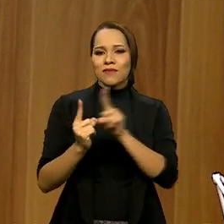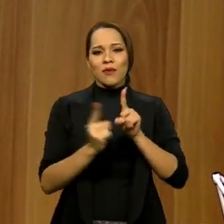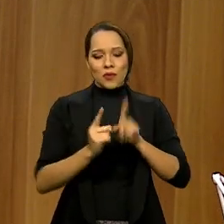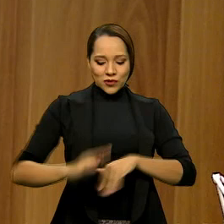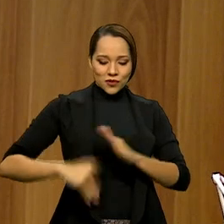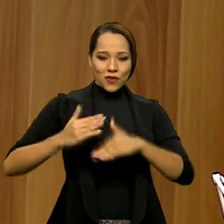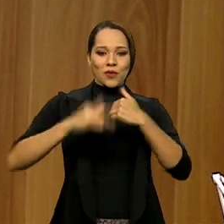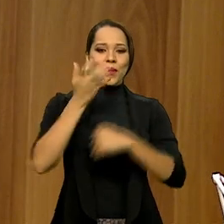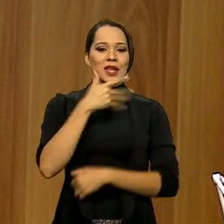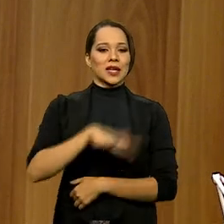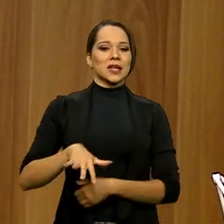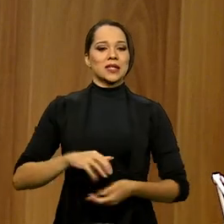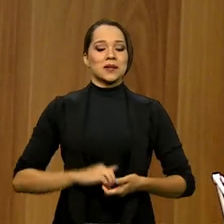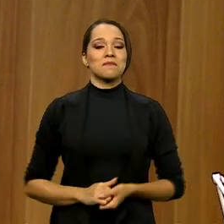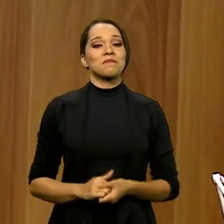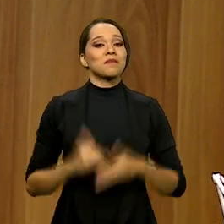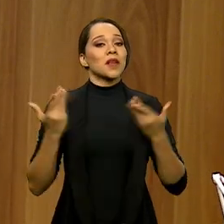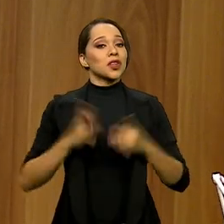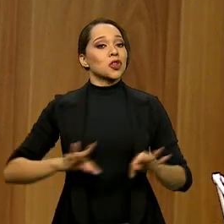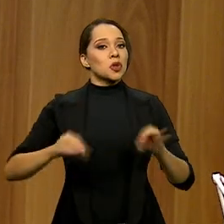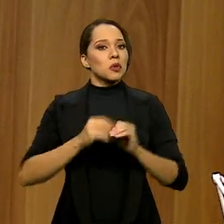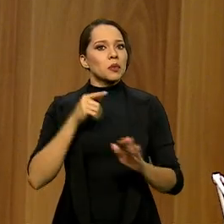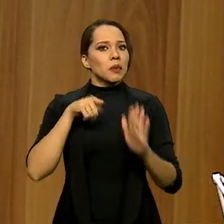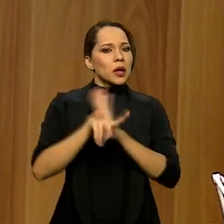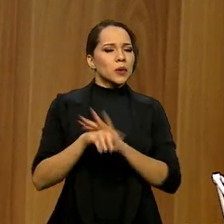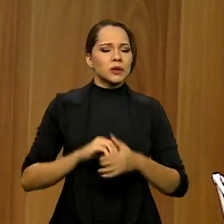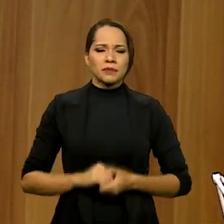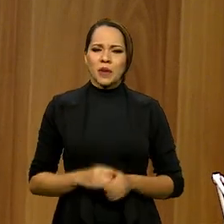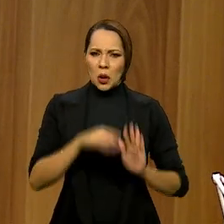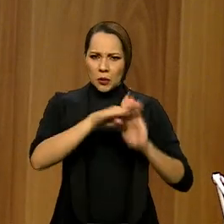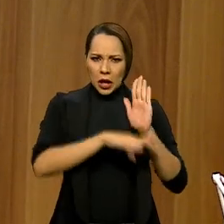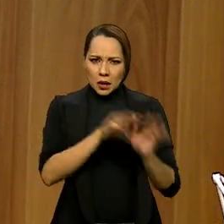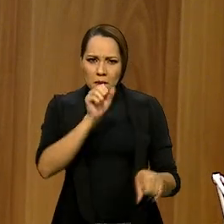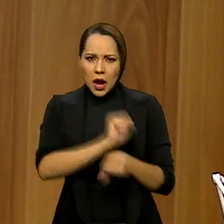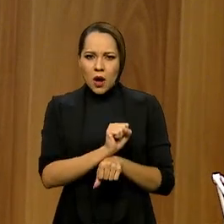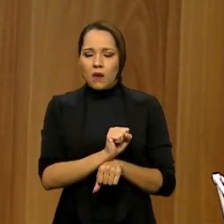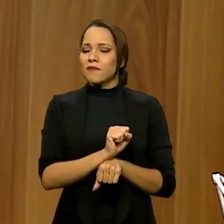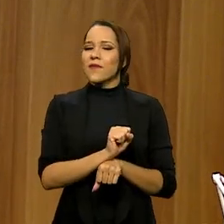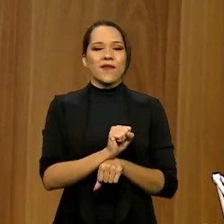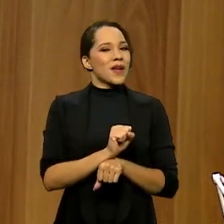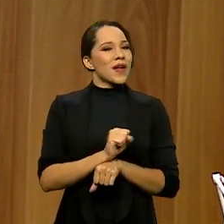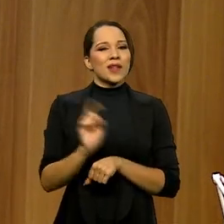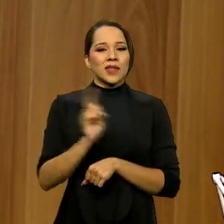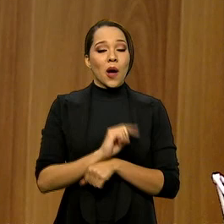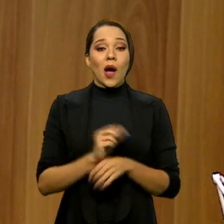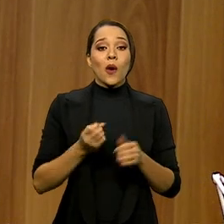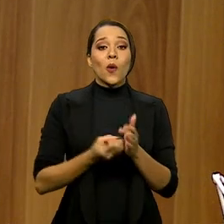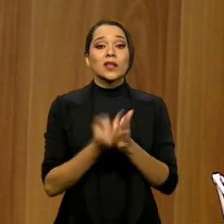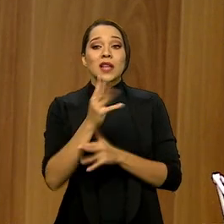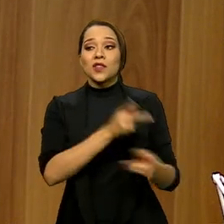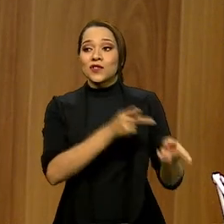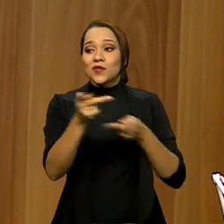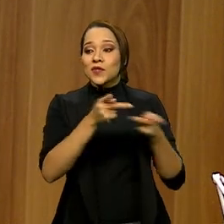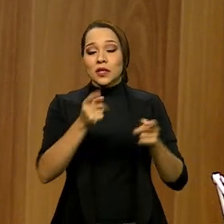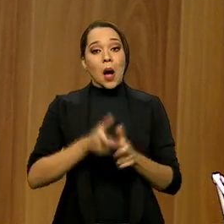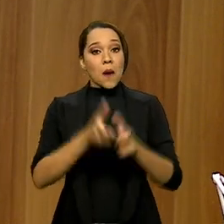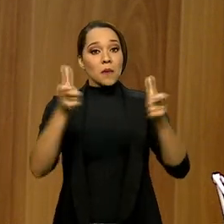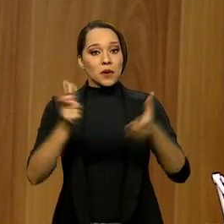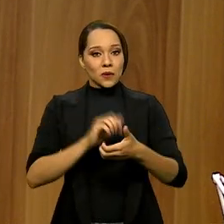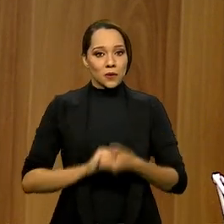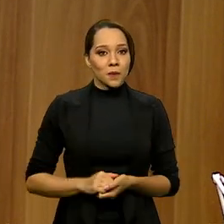desenvolvimento dessa criança, né? Então, todo mundo pergunta, o programa parou? Não, não parou, né? Aumentou os números de visitas, porque